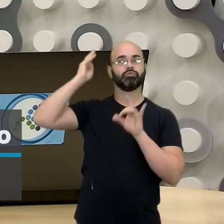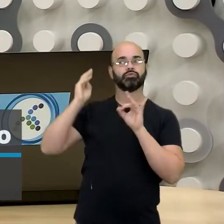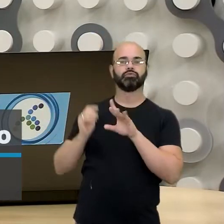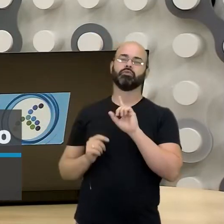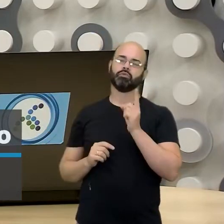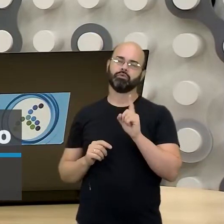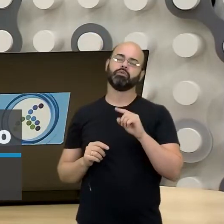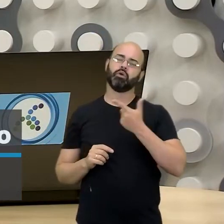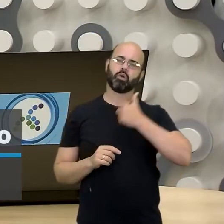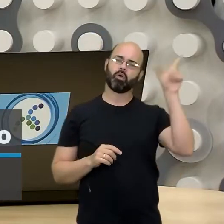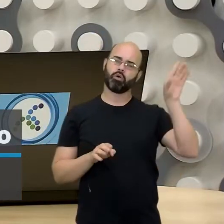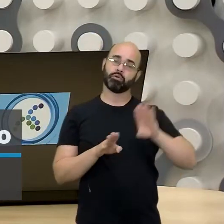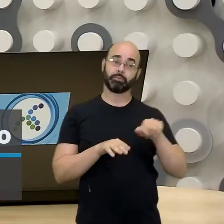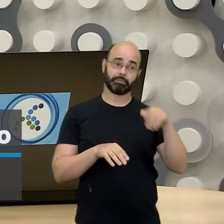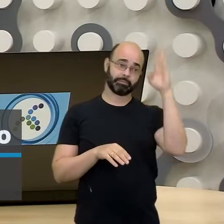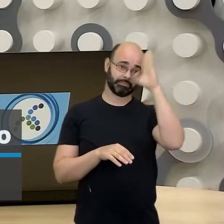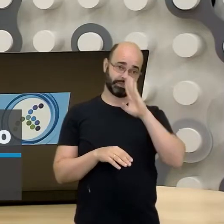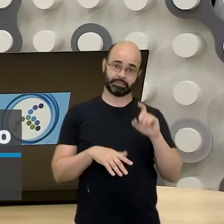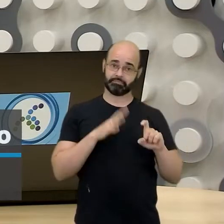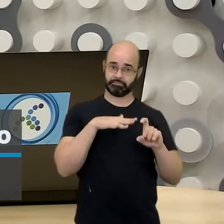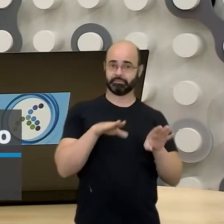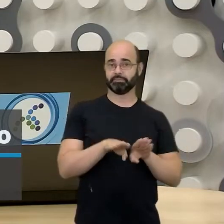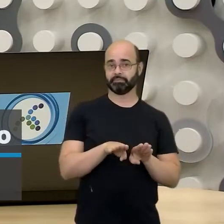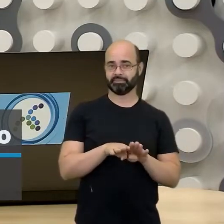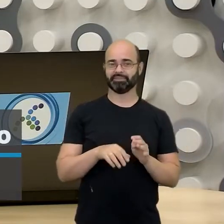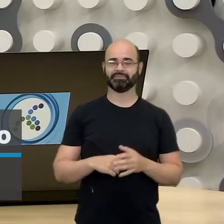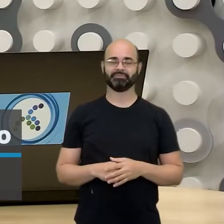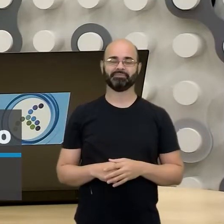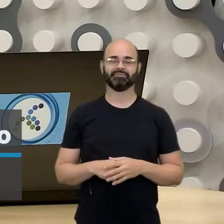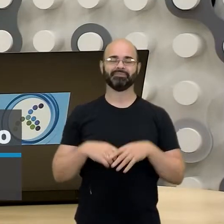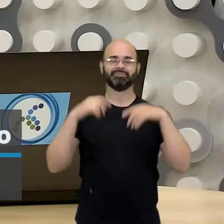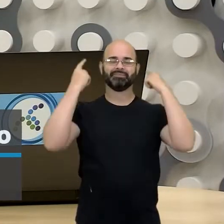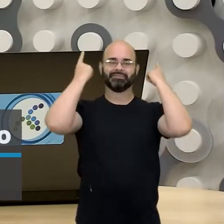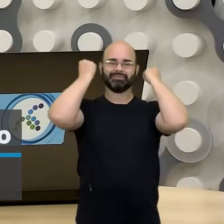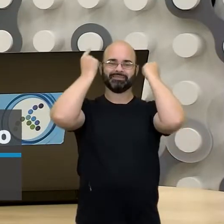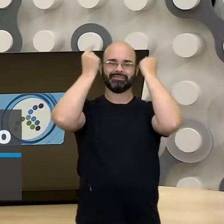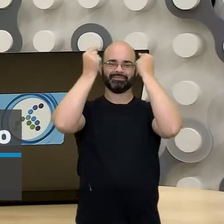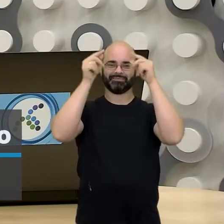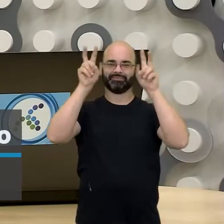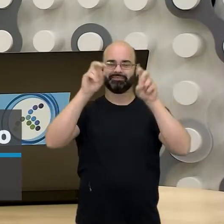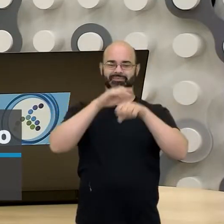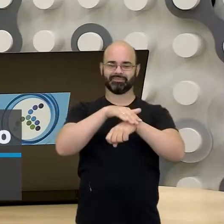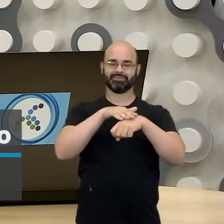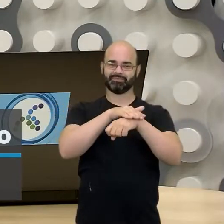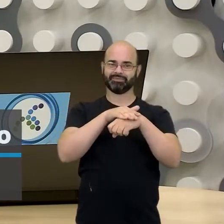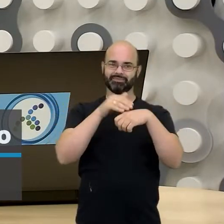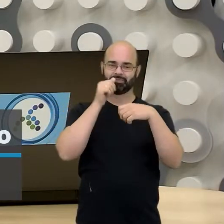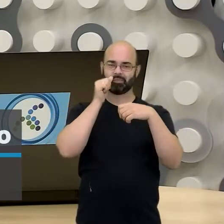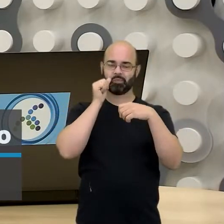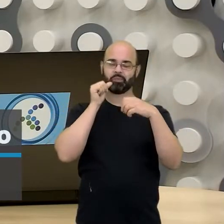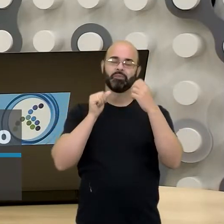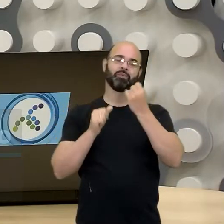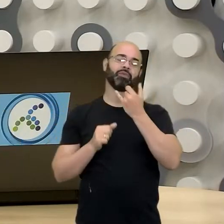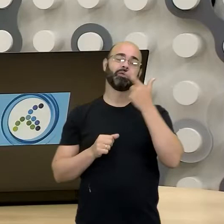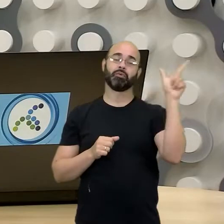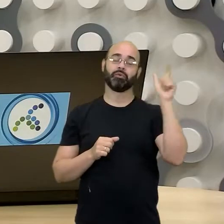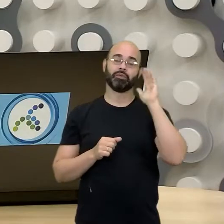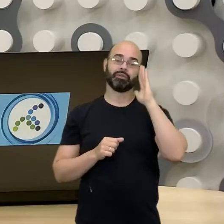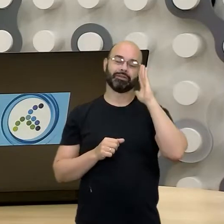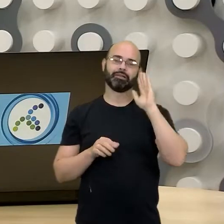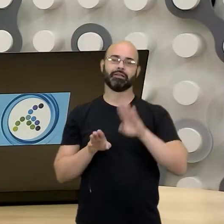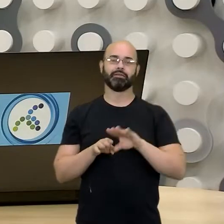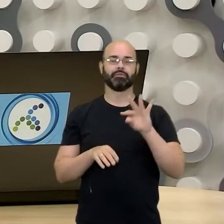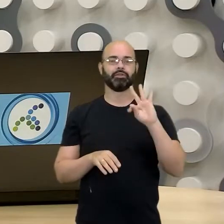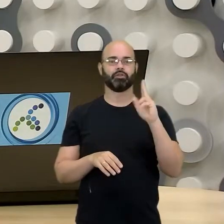inclusive a brasileira, né? Falando de mitologia grega, mas também tem algumas outras mitologias, né? A gente tem o